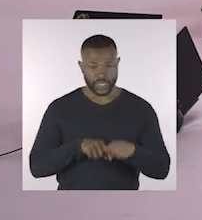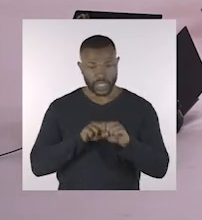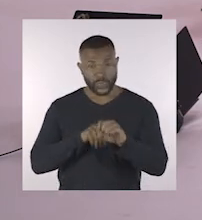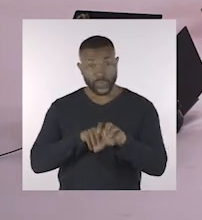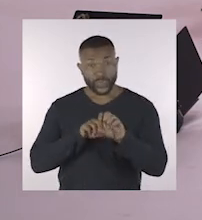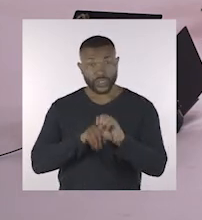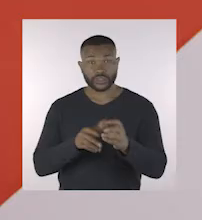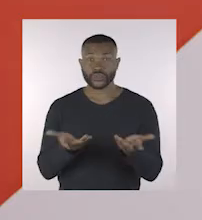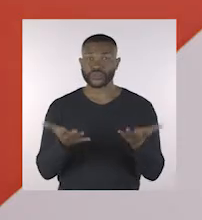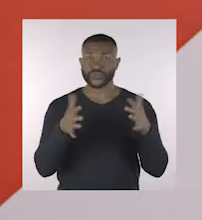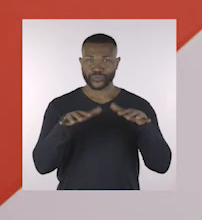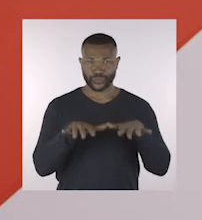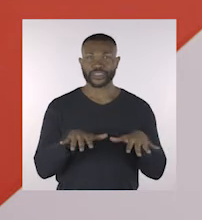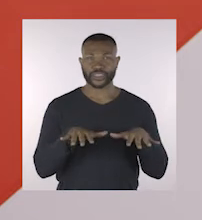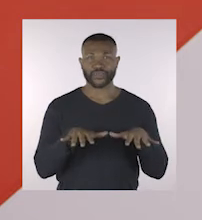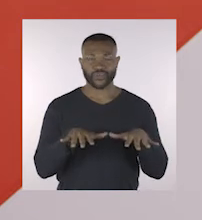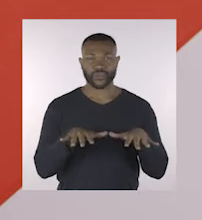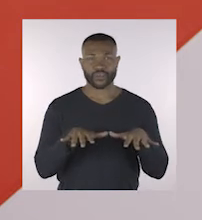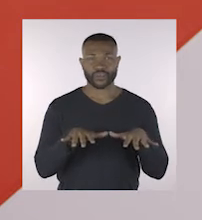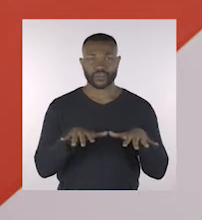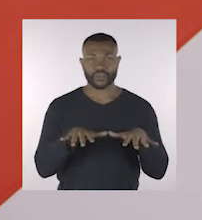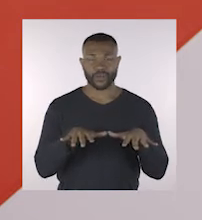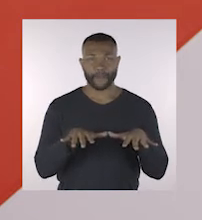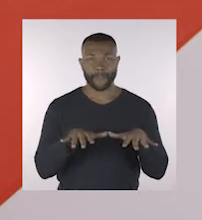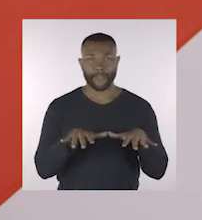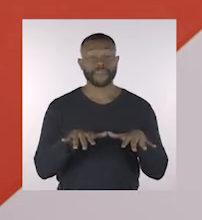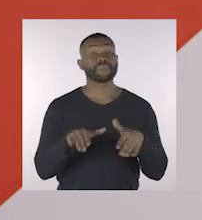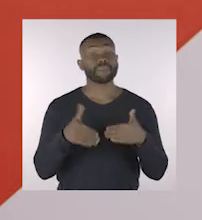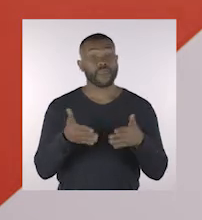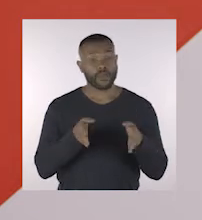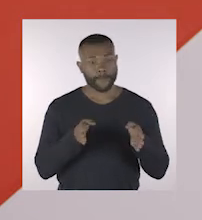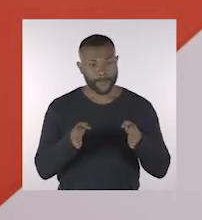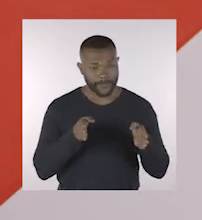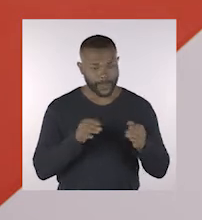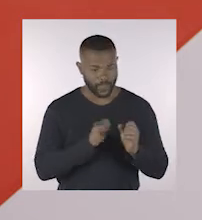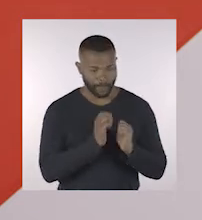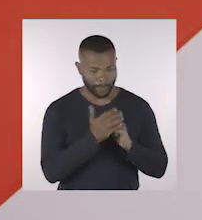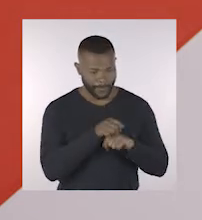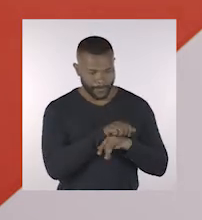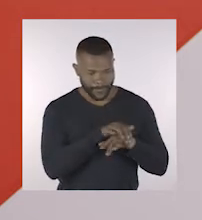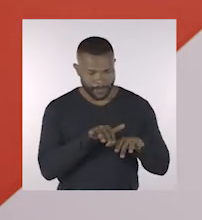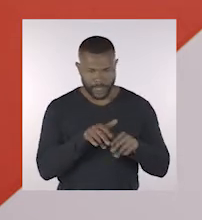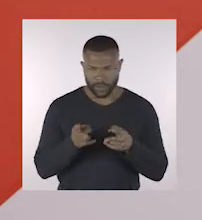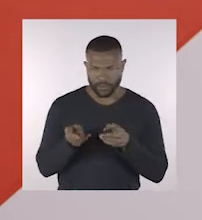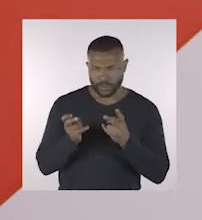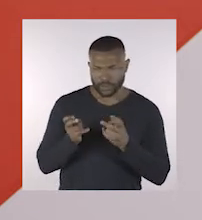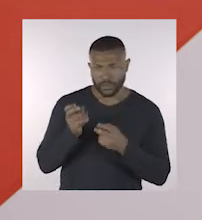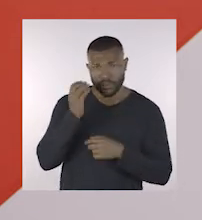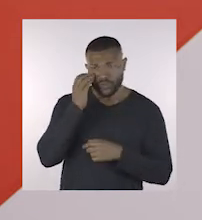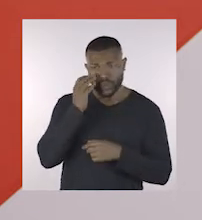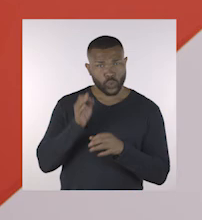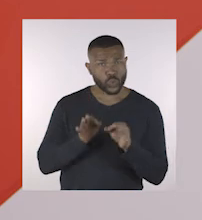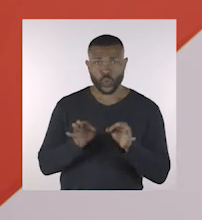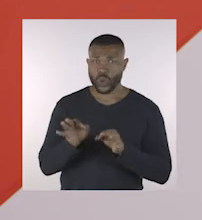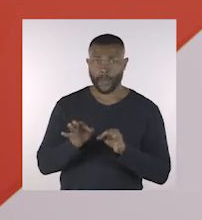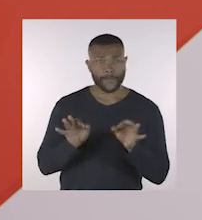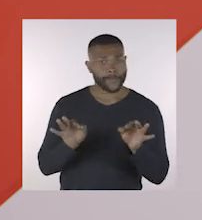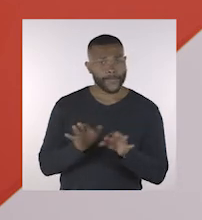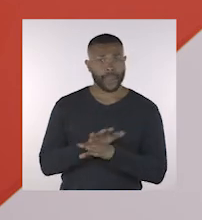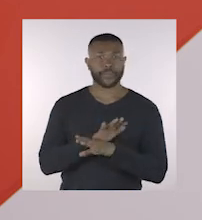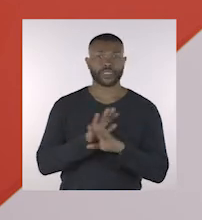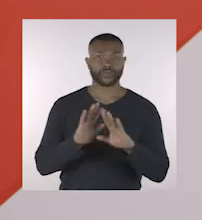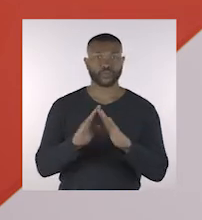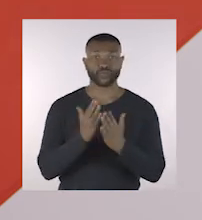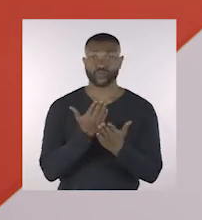ela tem que ser uma educação inclusiva E em momento algum nesse período de pandemia o prefeito tá preparando